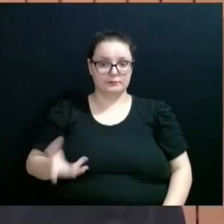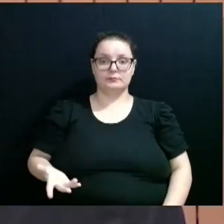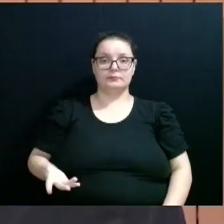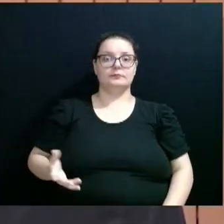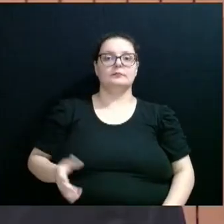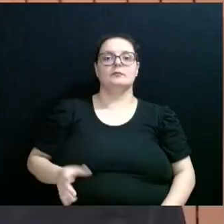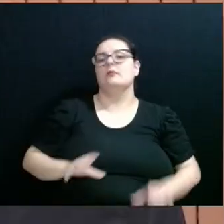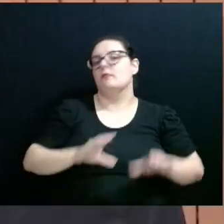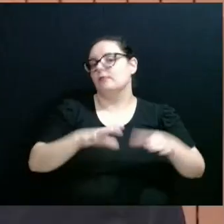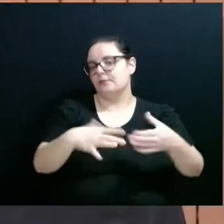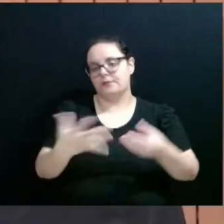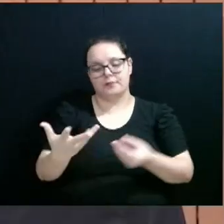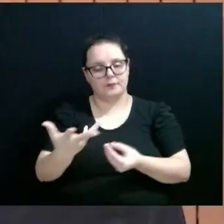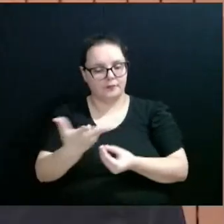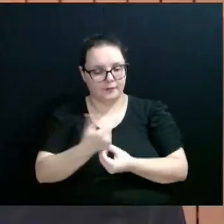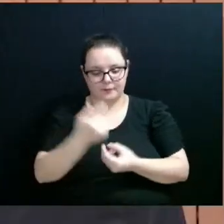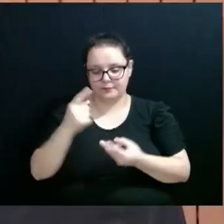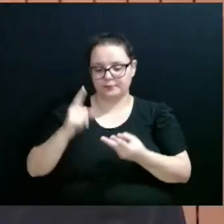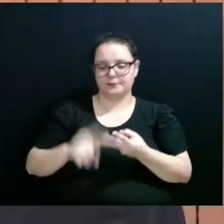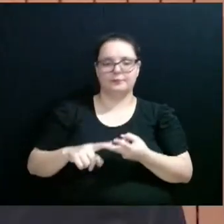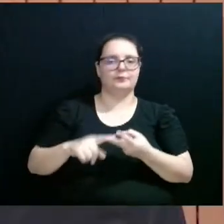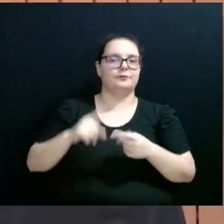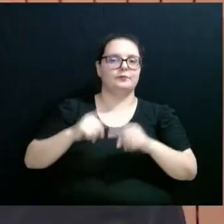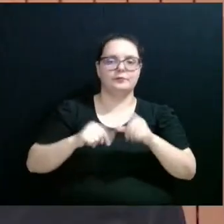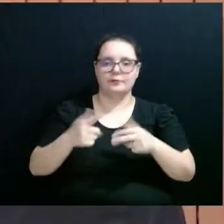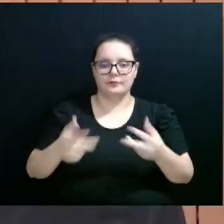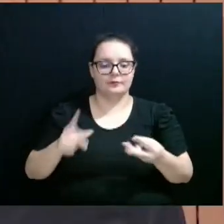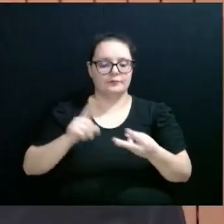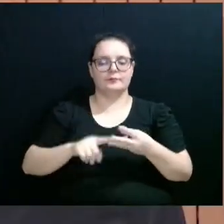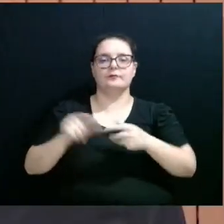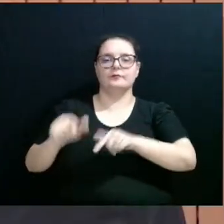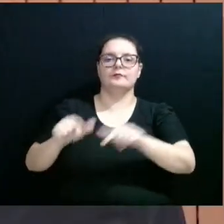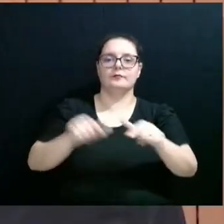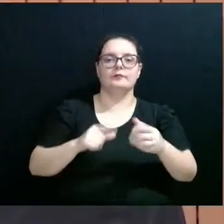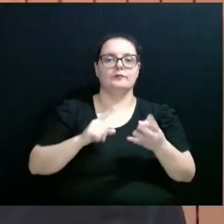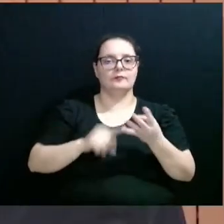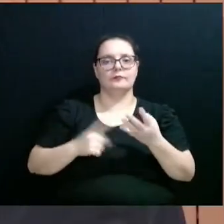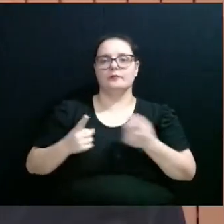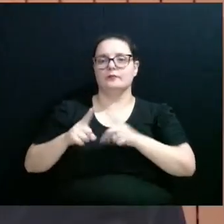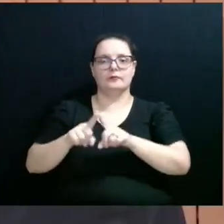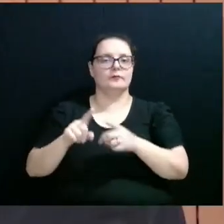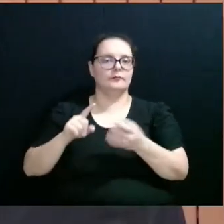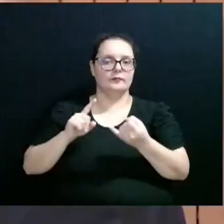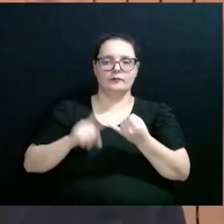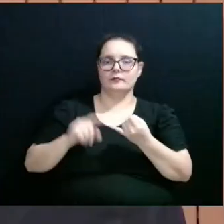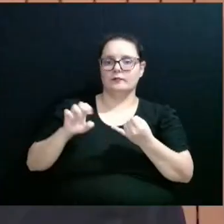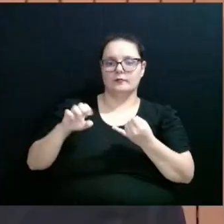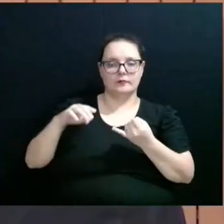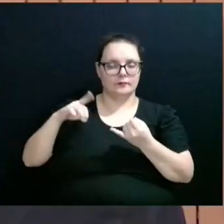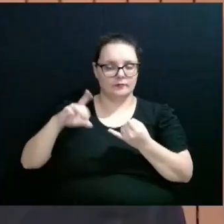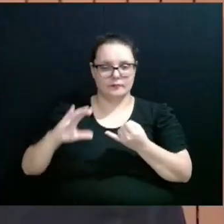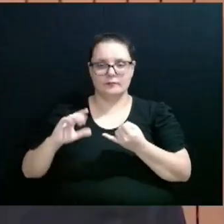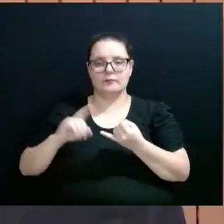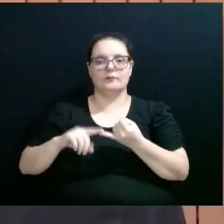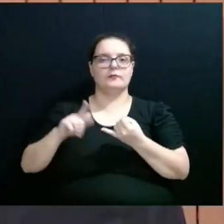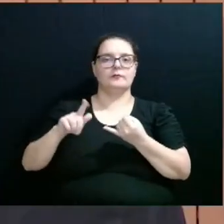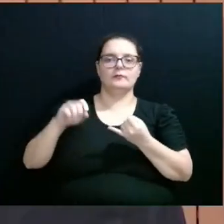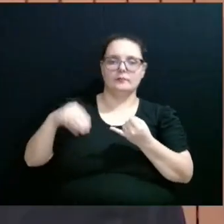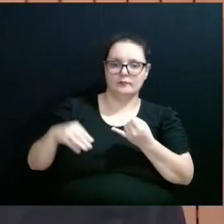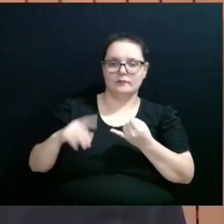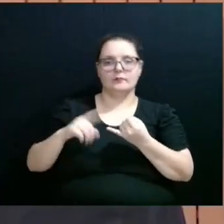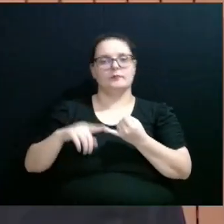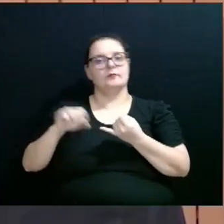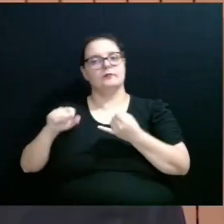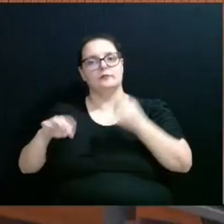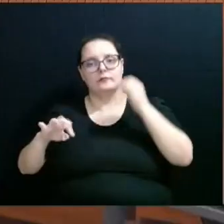artistas, o espaço, os parceiros, ENDEC, GM, CETEC, tudo isso esteja